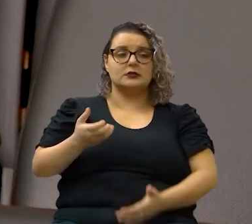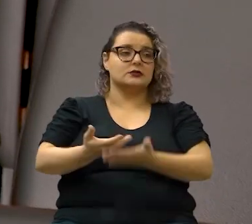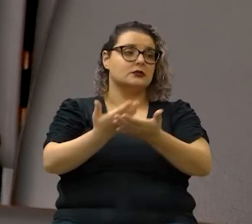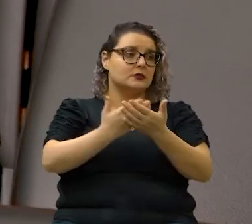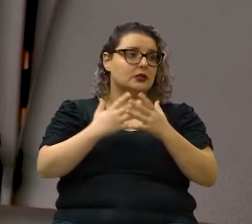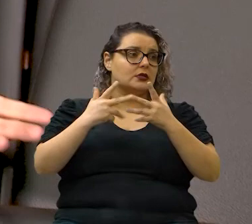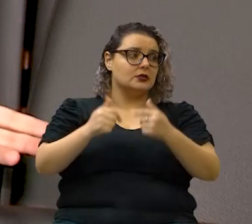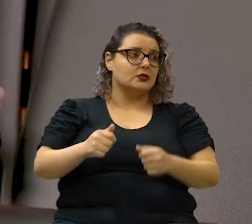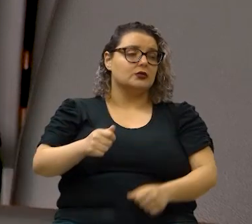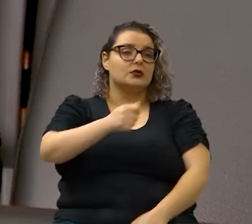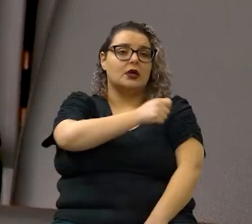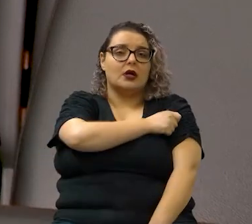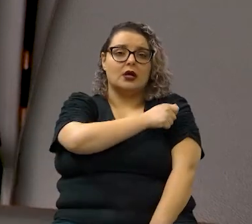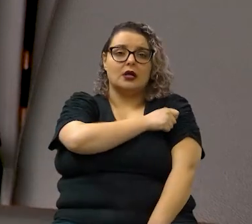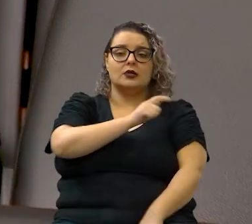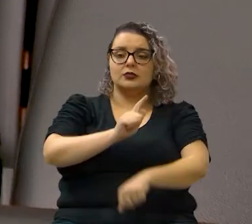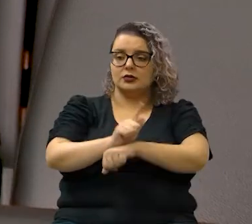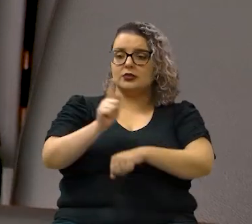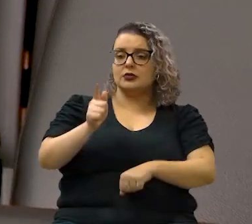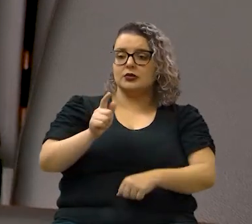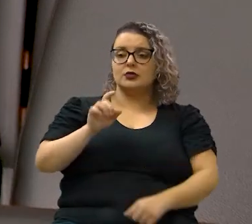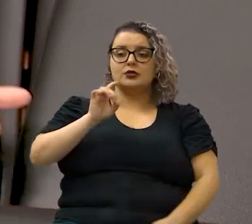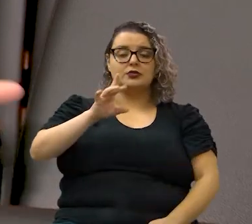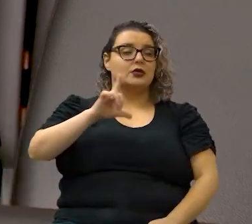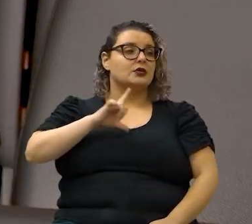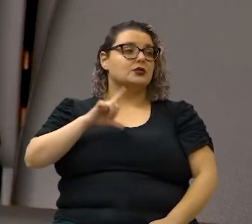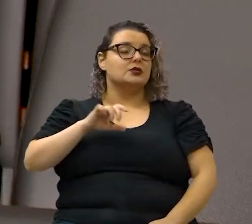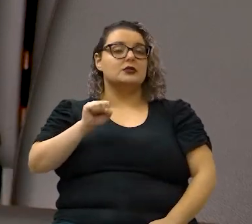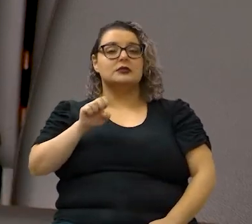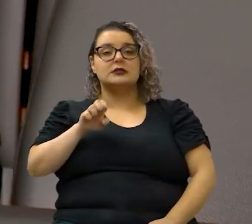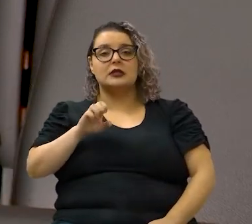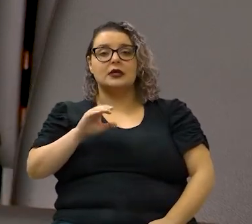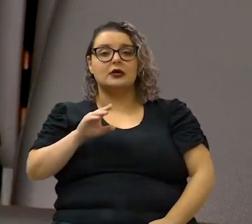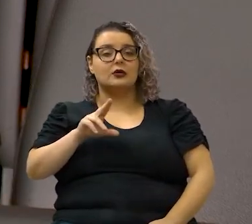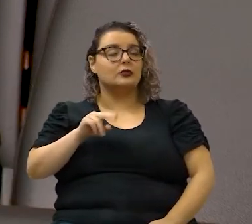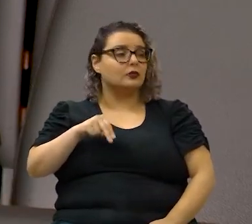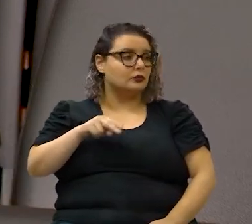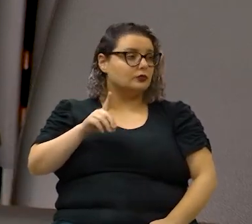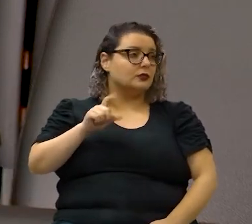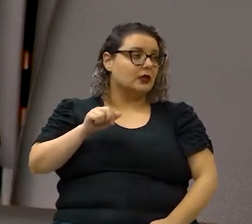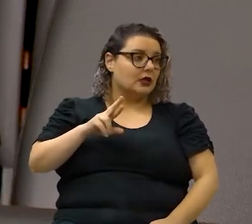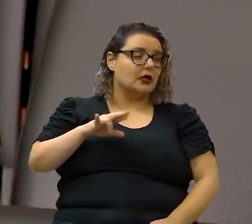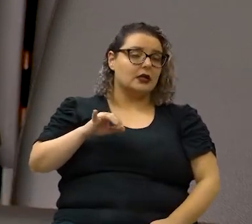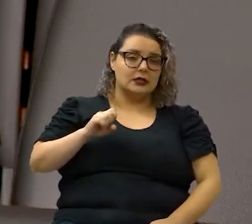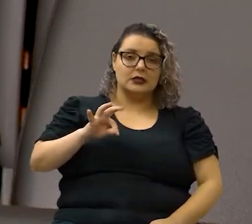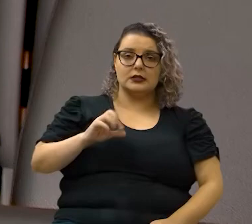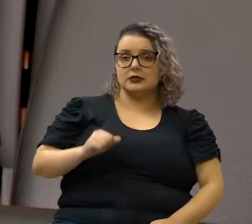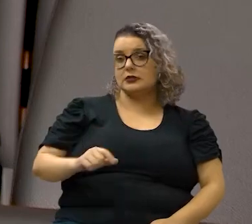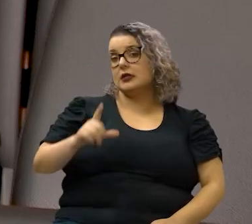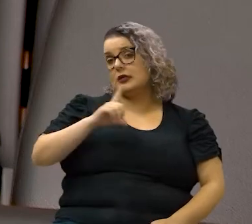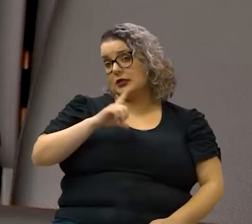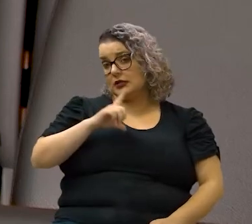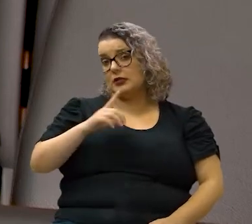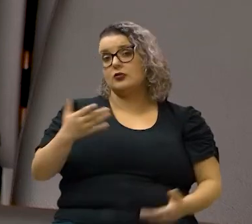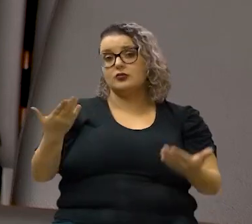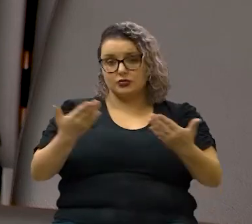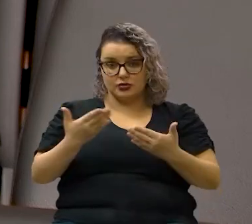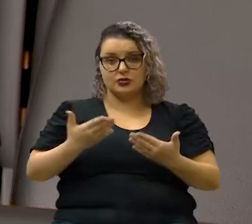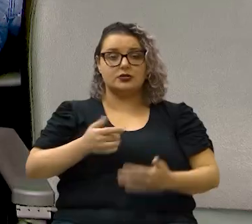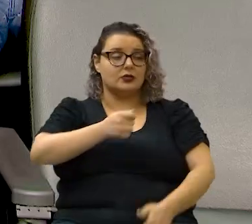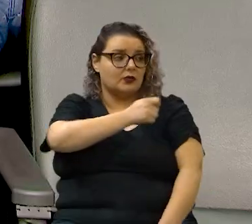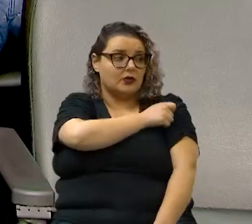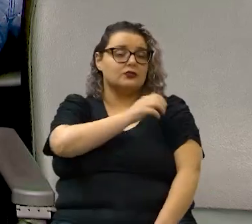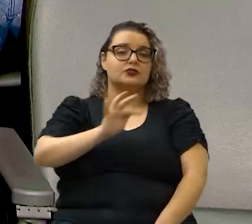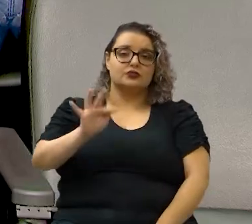alunos universitários. Até então só tinha meio passe para os alunos secundaristas. E hoje o estudante universitário também tem esse direito na